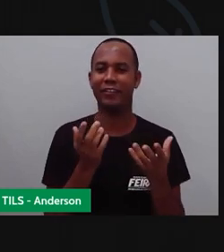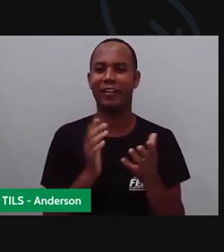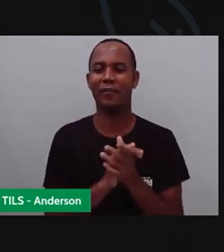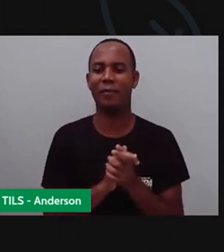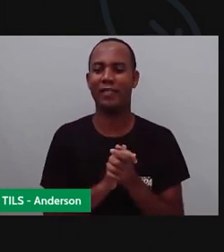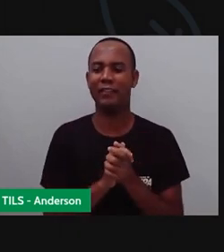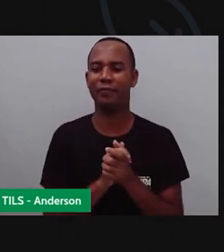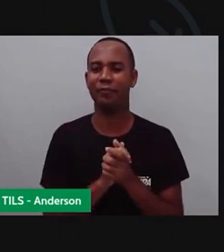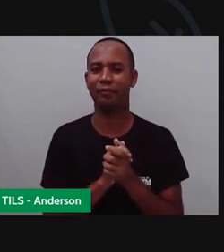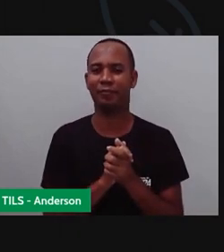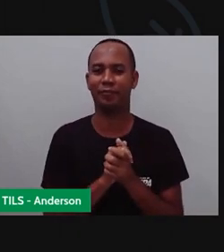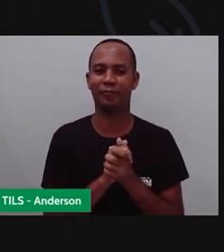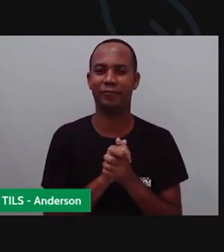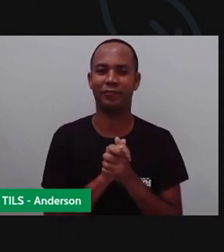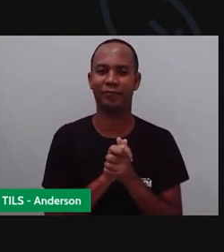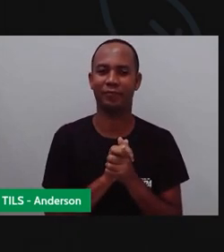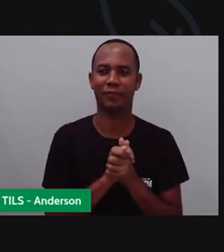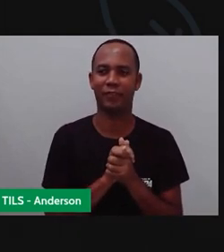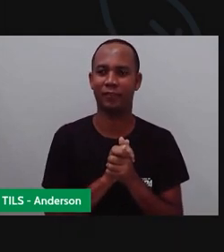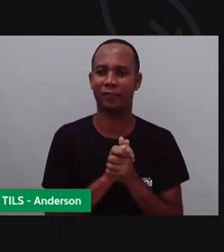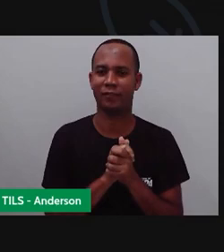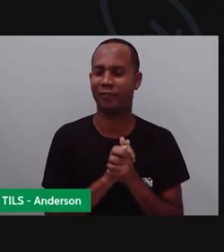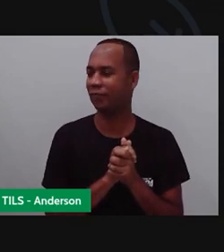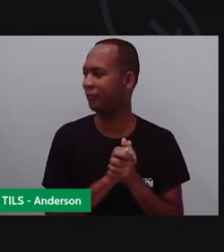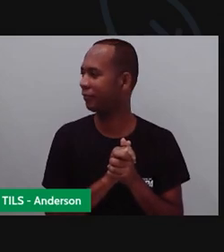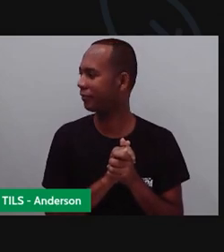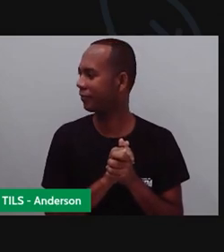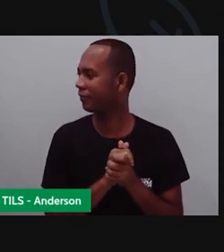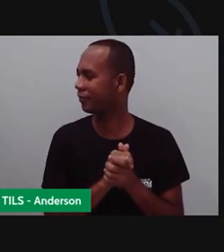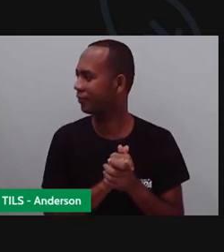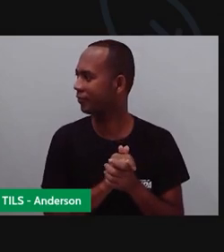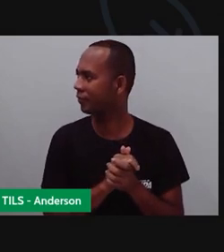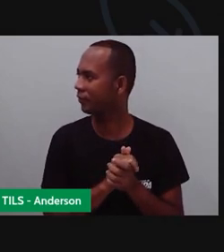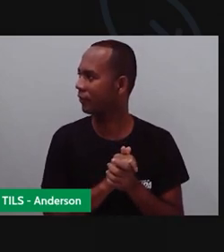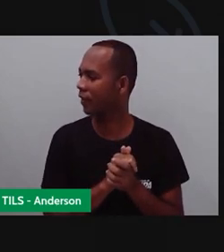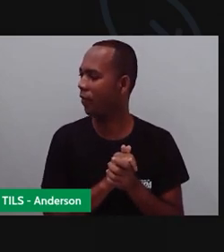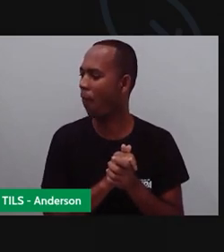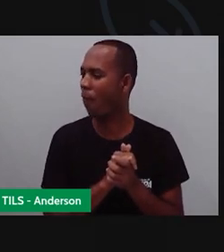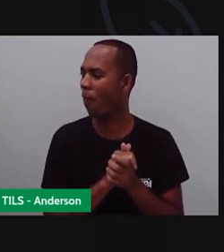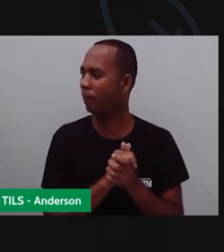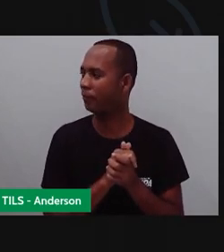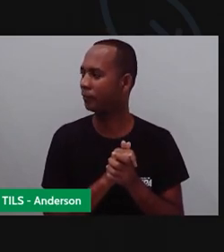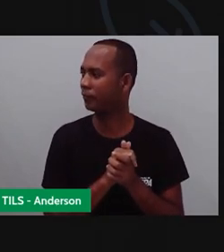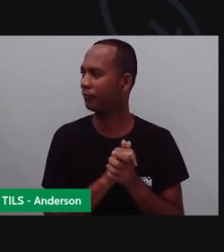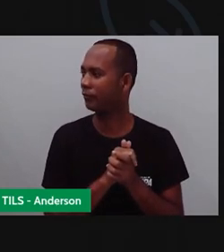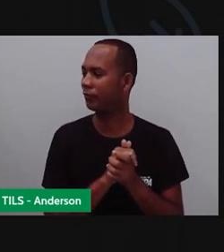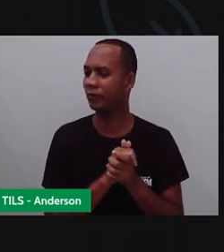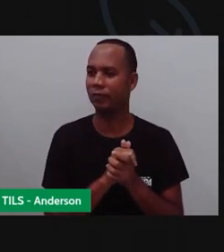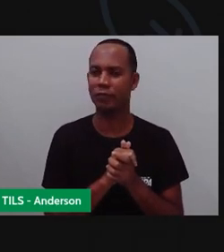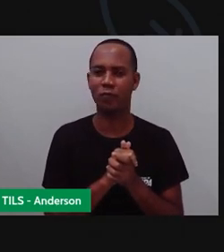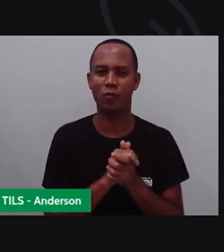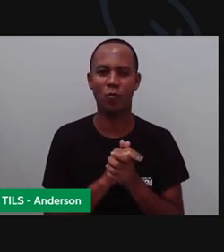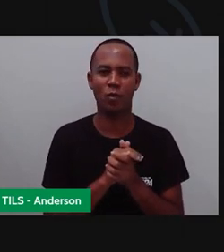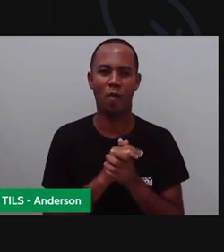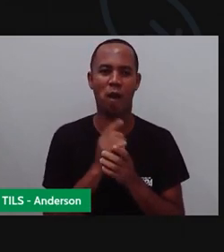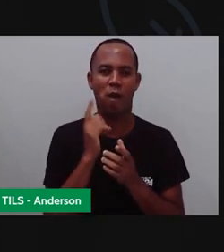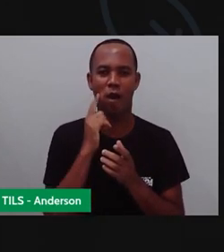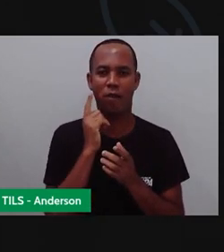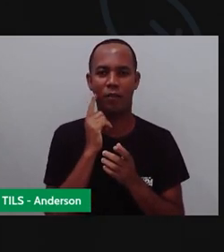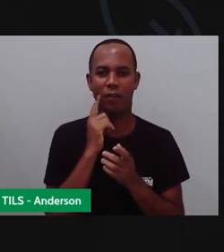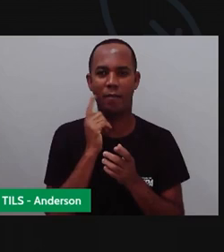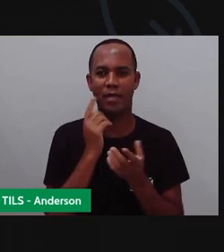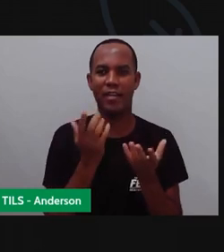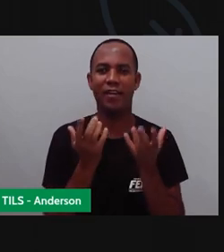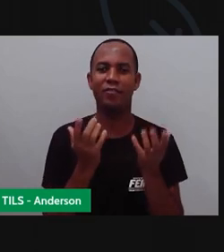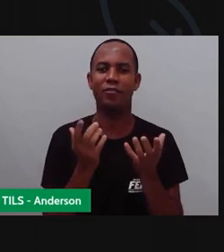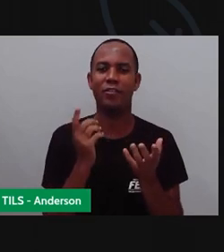receber não quer nada quase que eu passo uma tragédia aqui ó docinho fica aonde